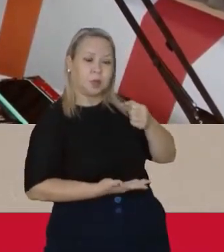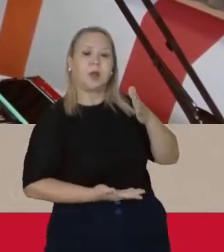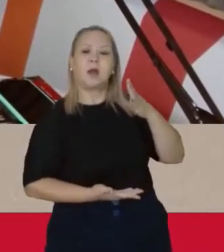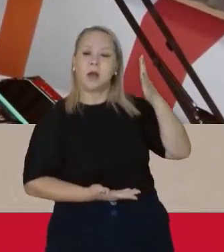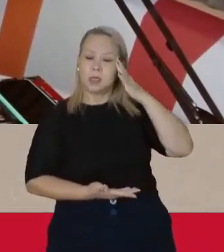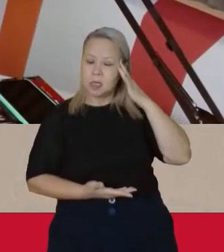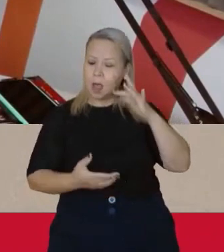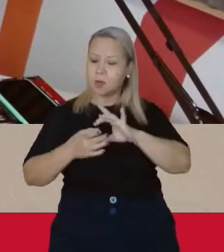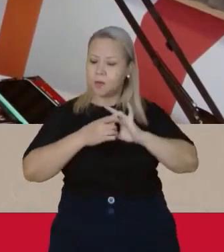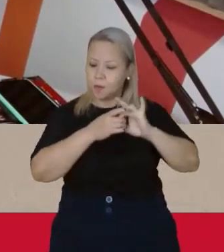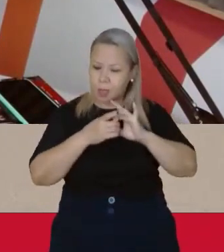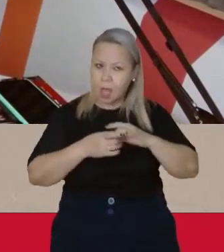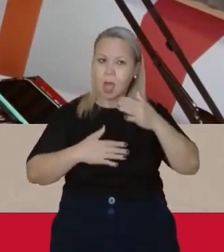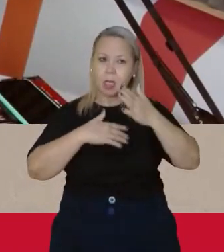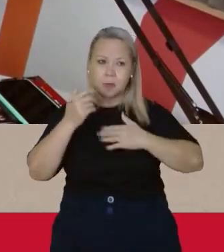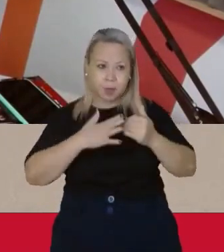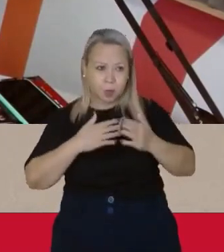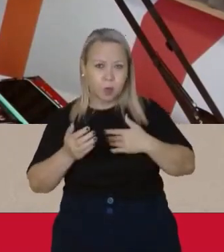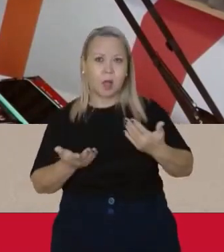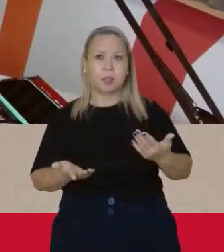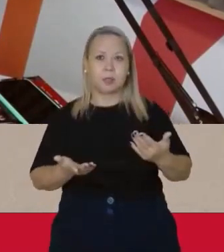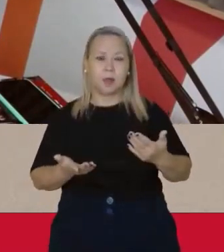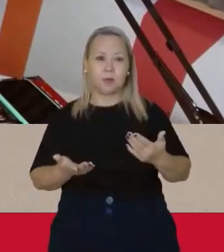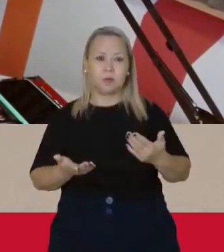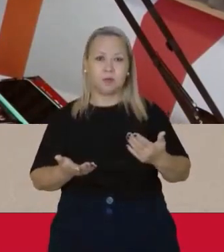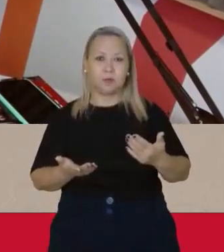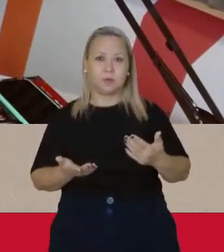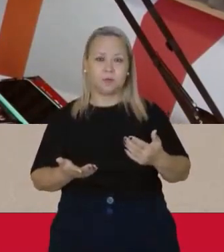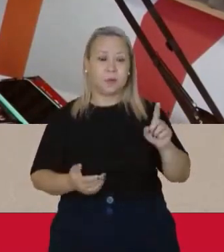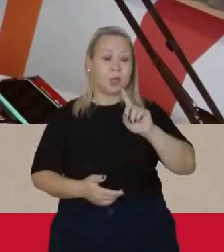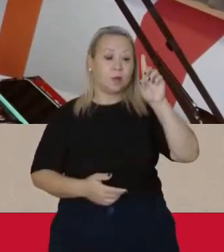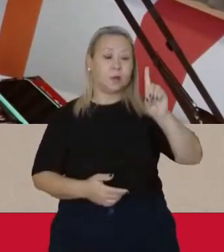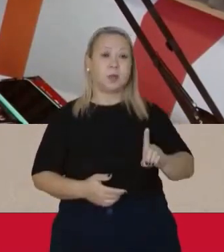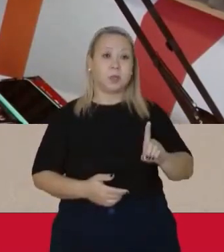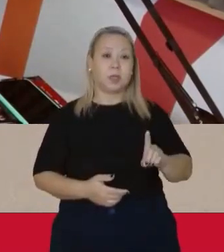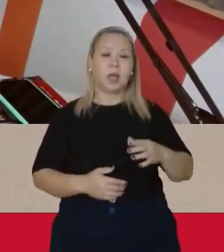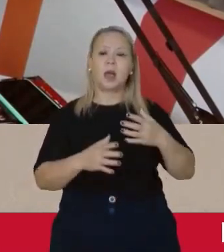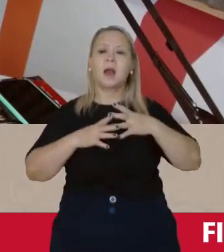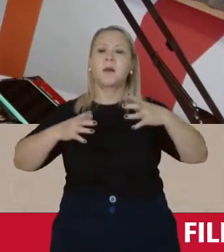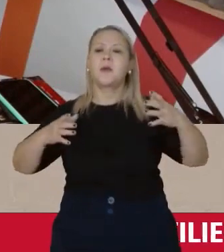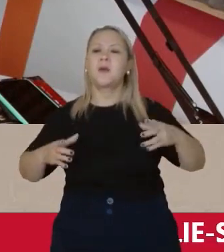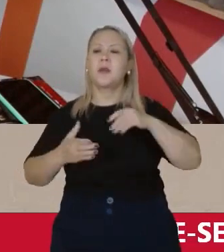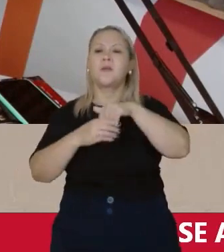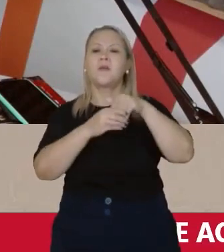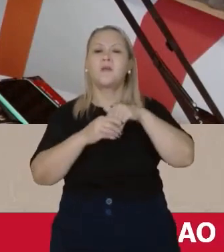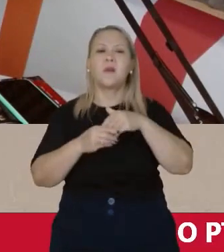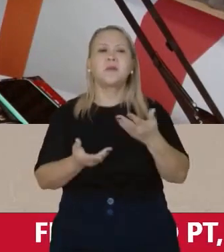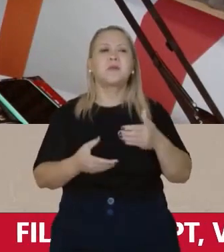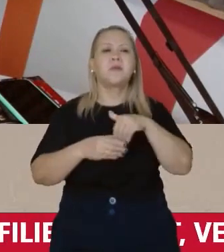núcleo evangélico do PT Nacional, eles sabem. Eles não são de extrema-direita. Mas a maioria deles que vota por falta de